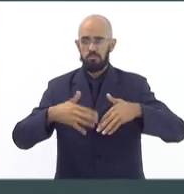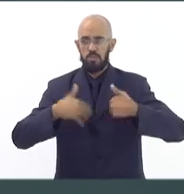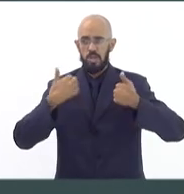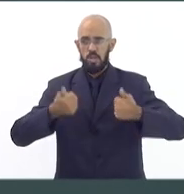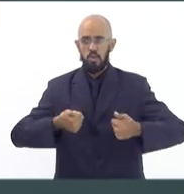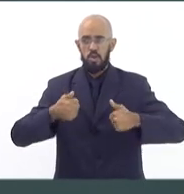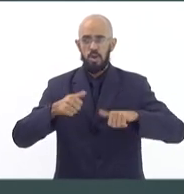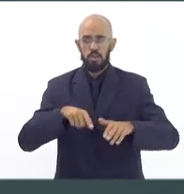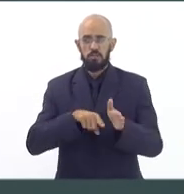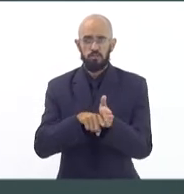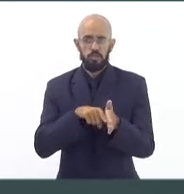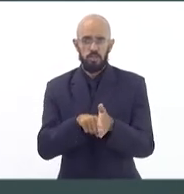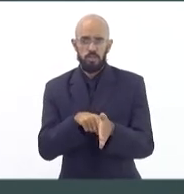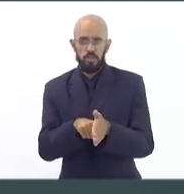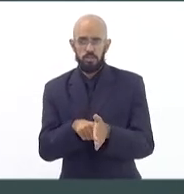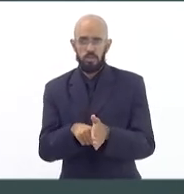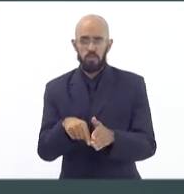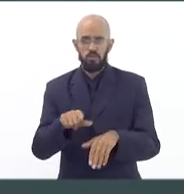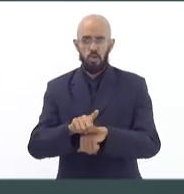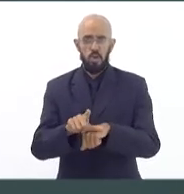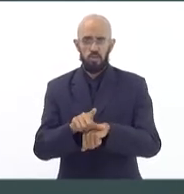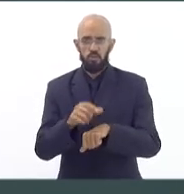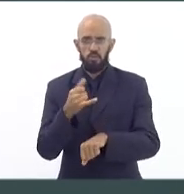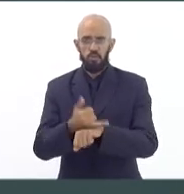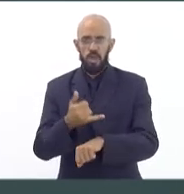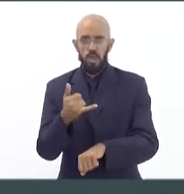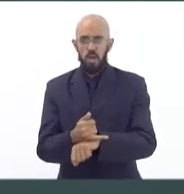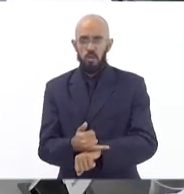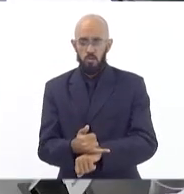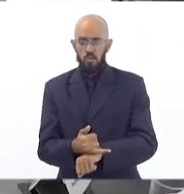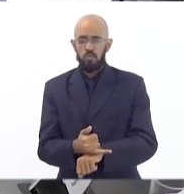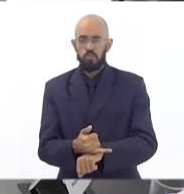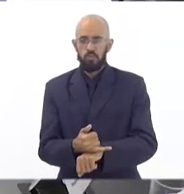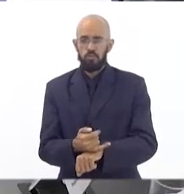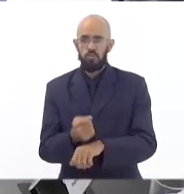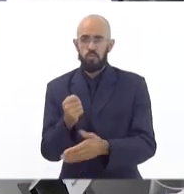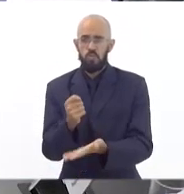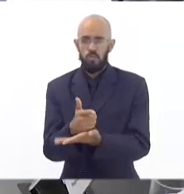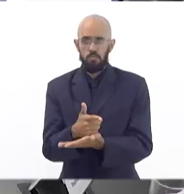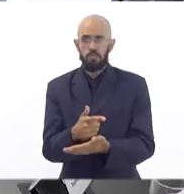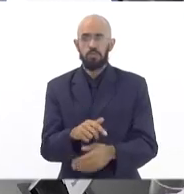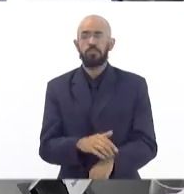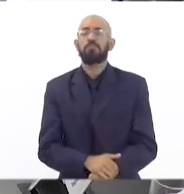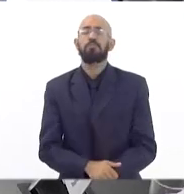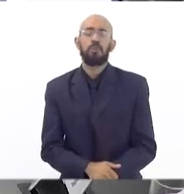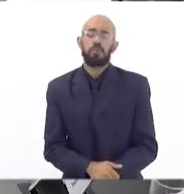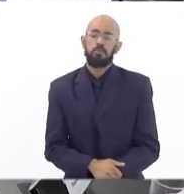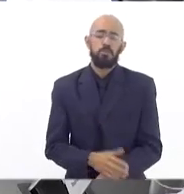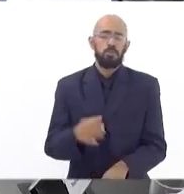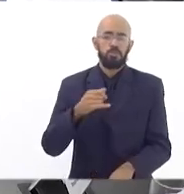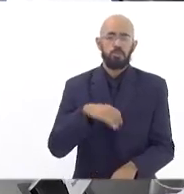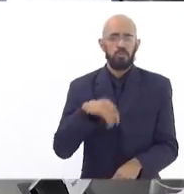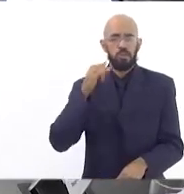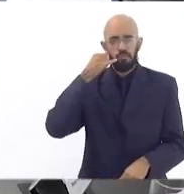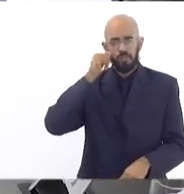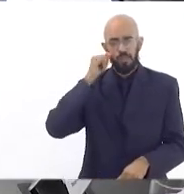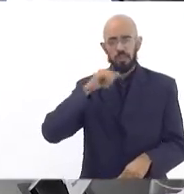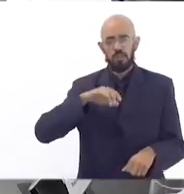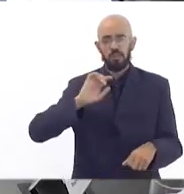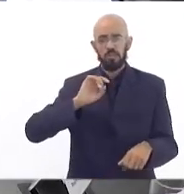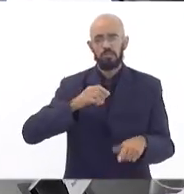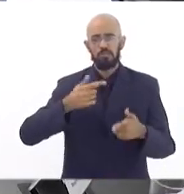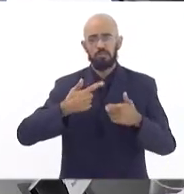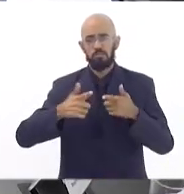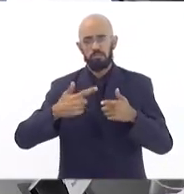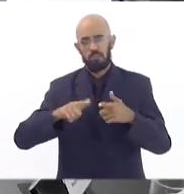de ferro velho para que a gente possa impor sanções administrativas não só fique na parte criminal da